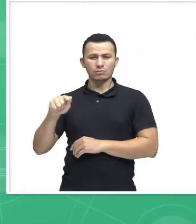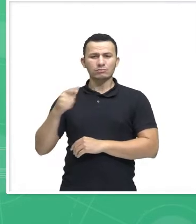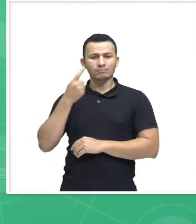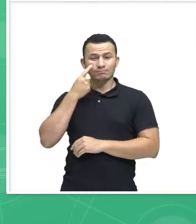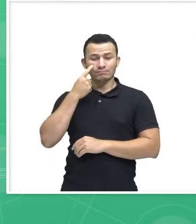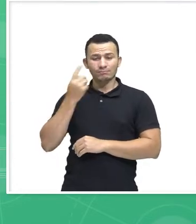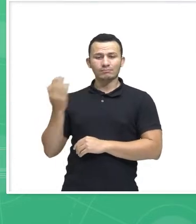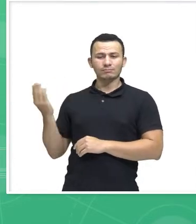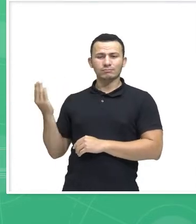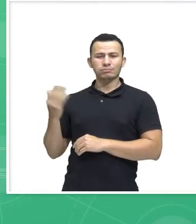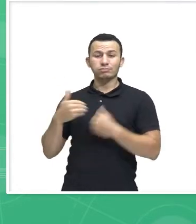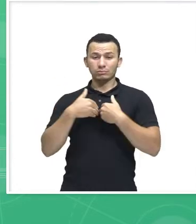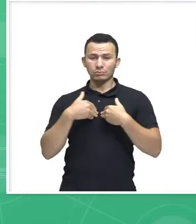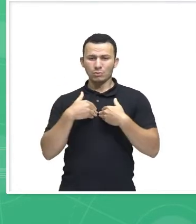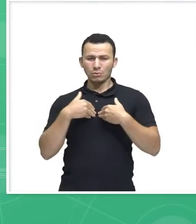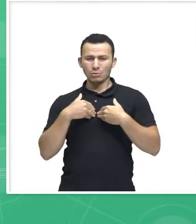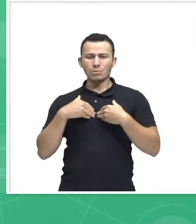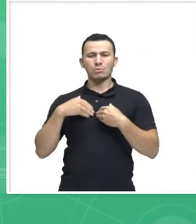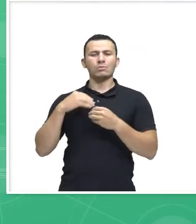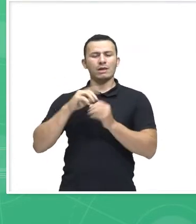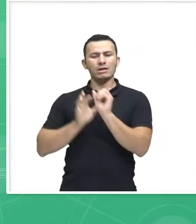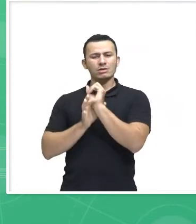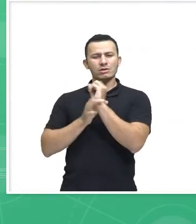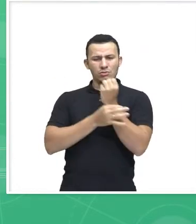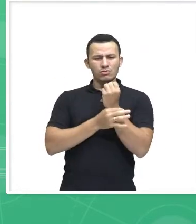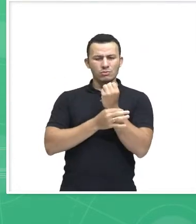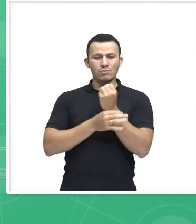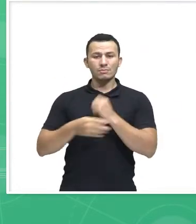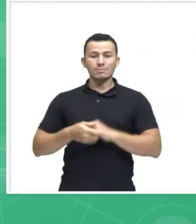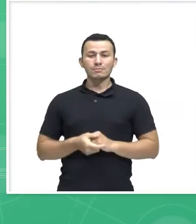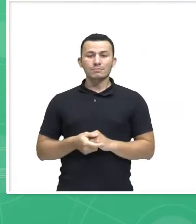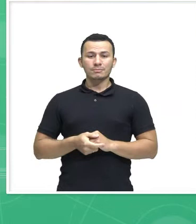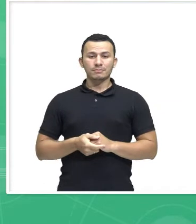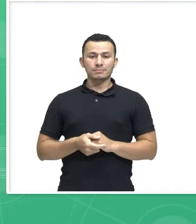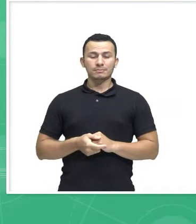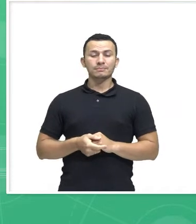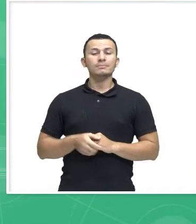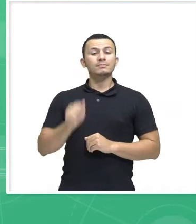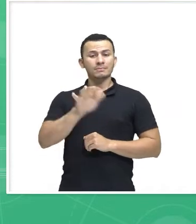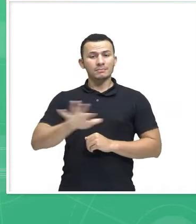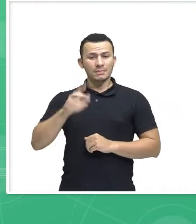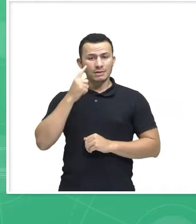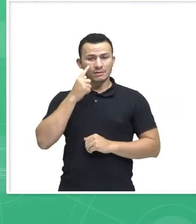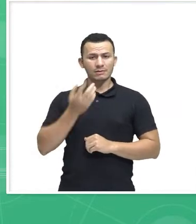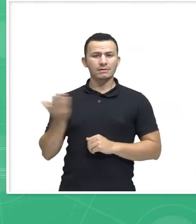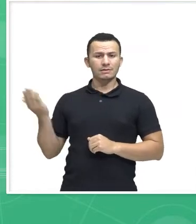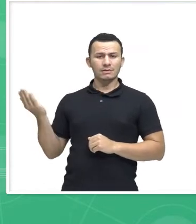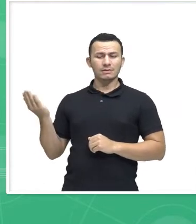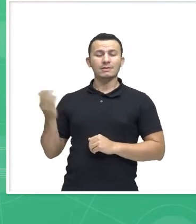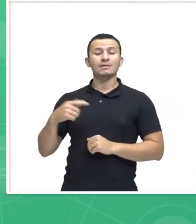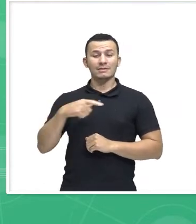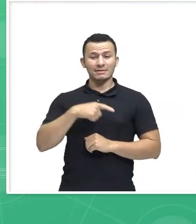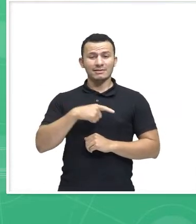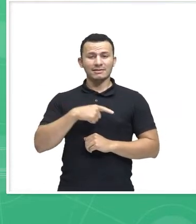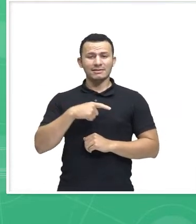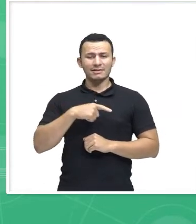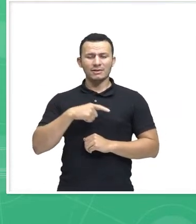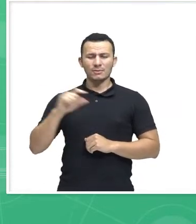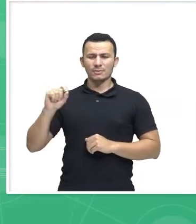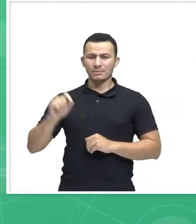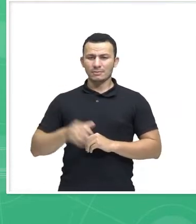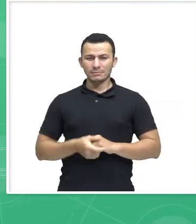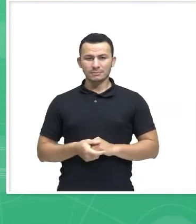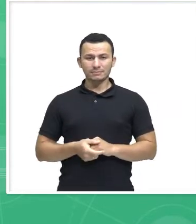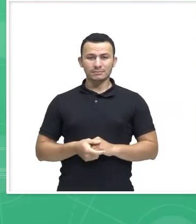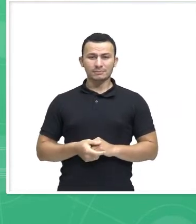em Simões né dos animais essa nosso ocorre então alguma a gente pode observar na imagem nós temos aí ó é